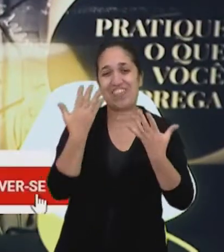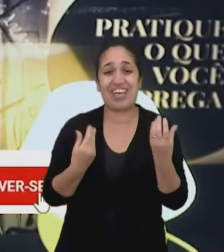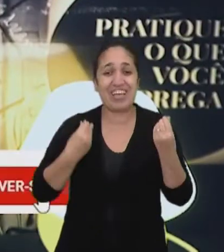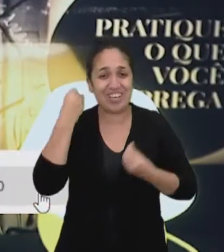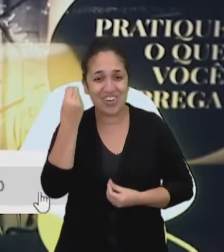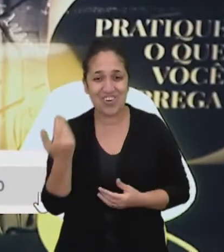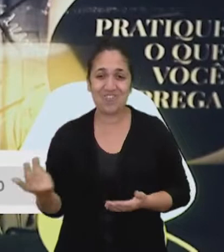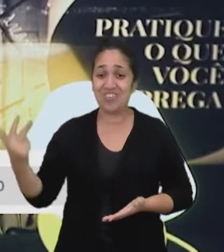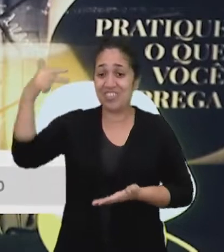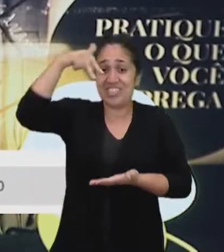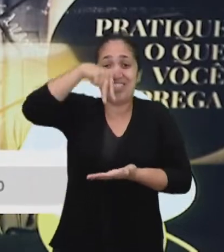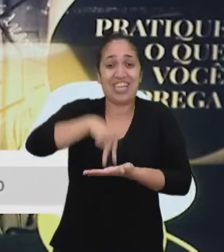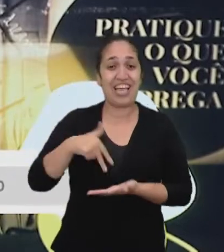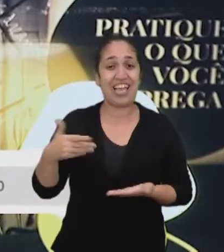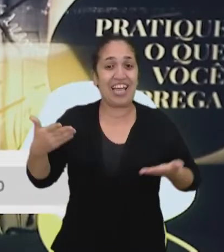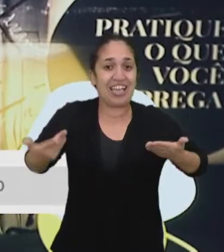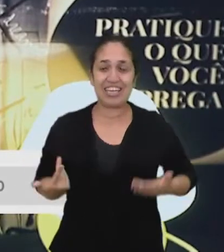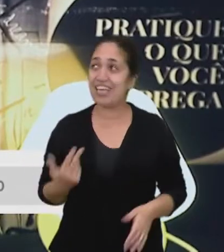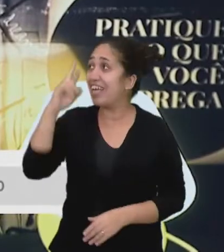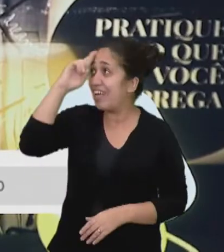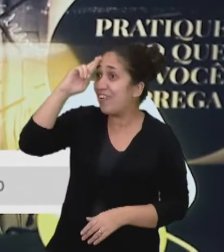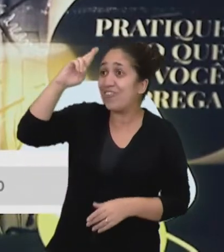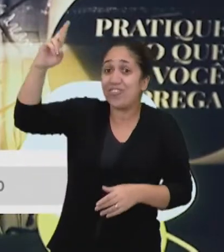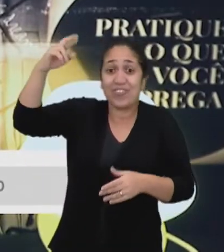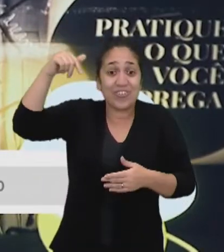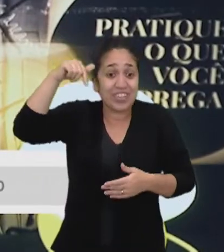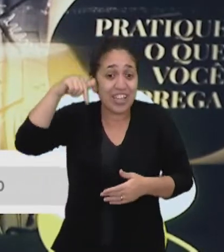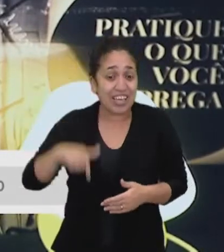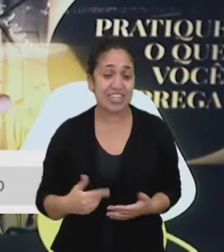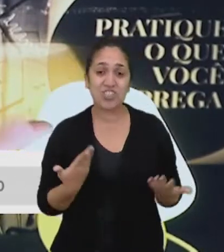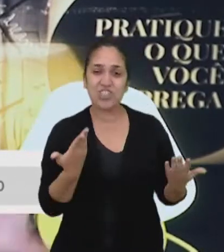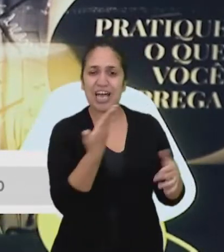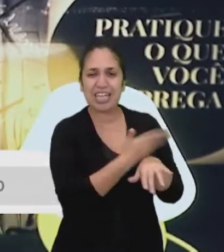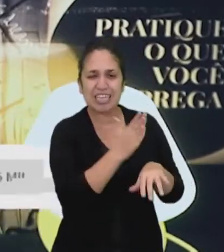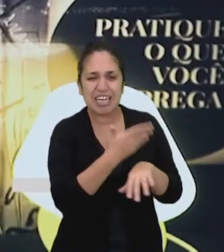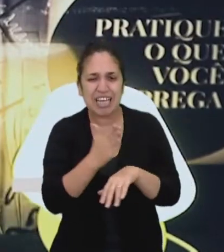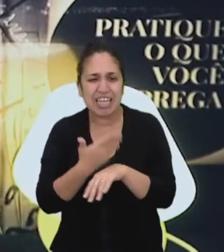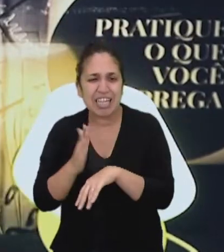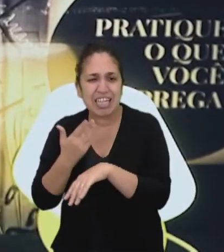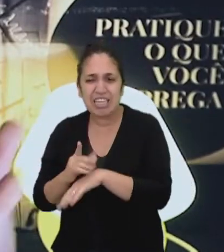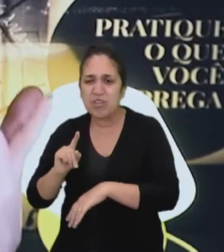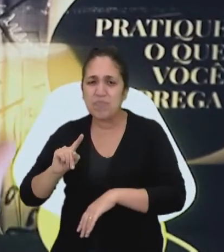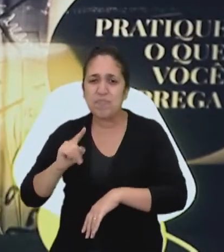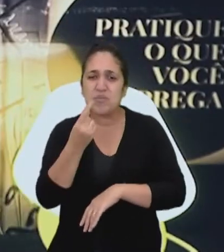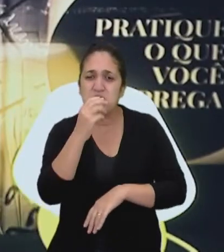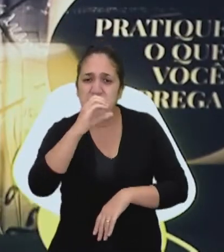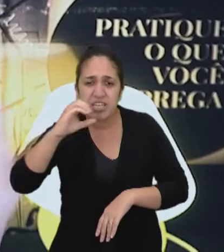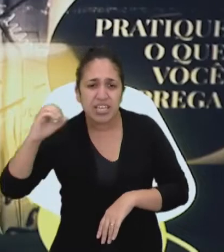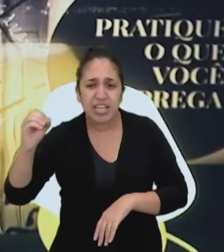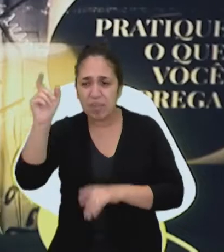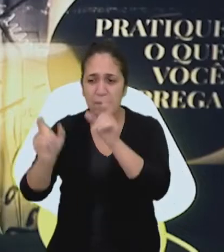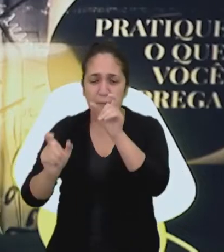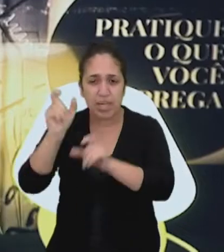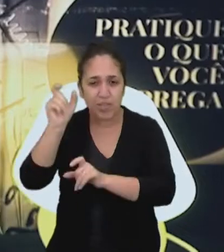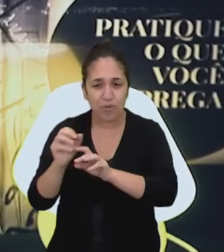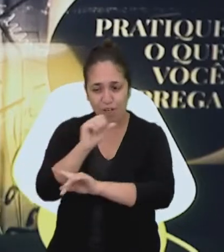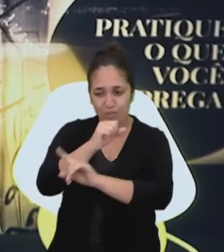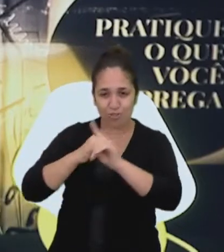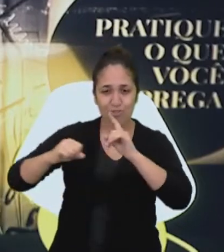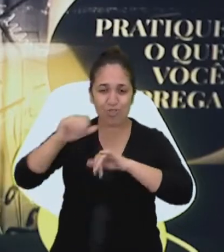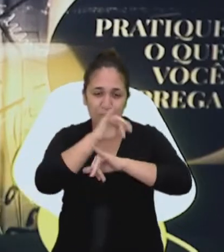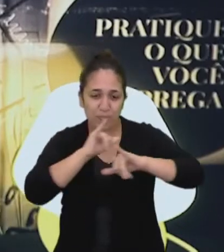aqui, como é que eu sou dona de agência, como é que eu já treinei mais de 1.500 pessoas para se tornarem social media